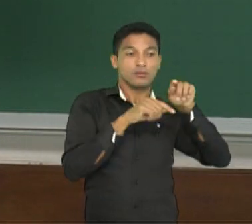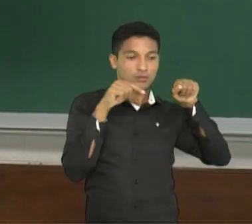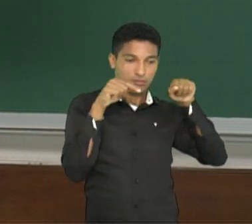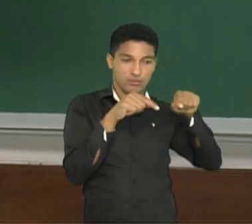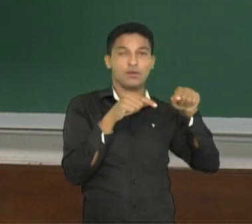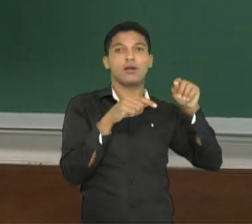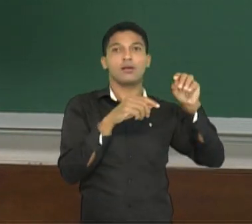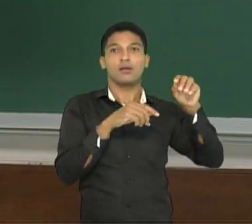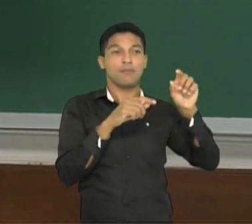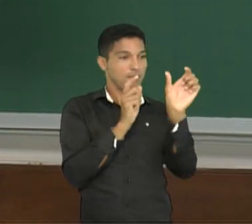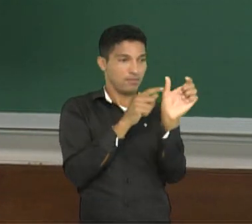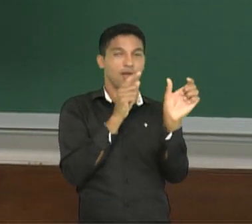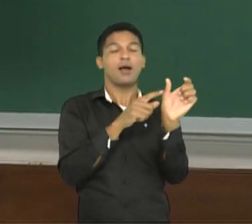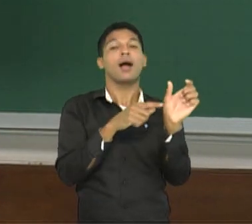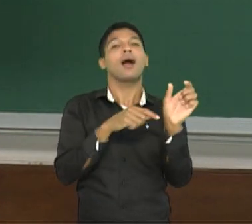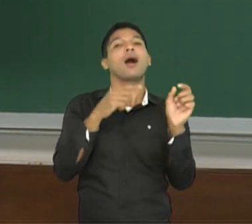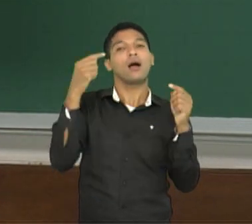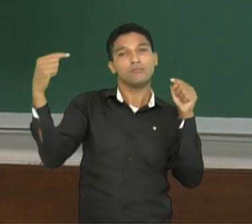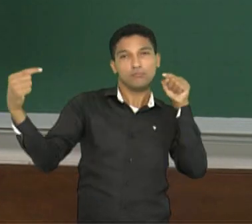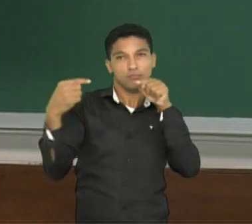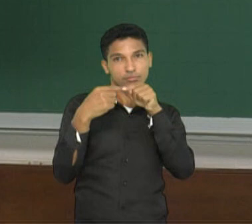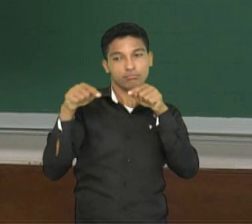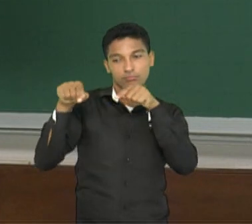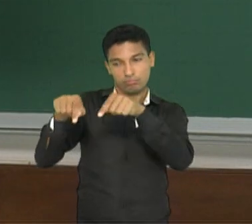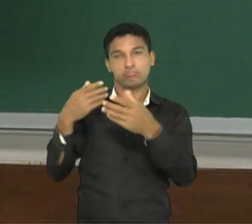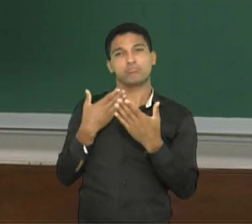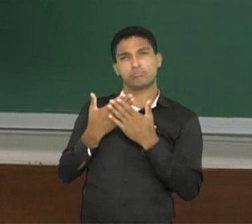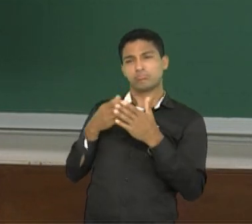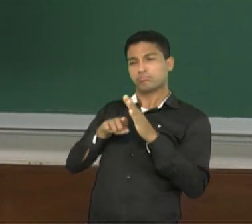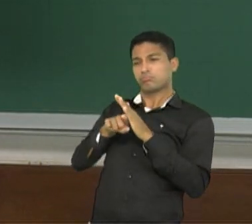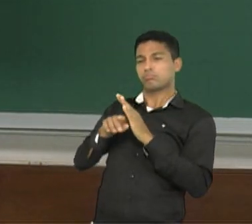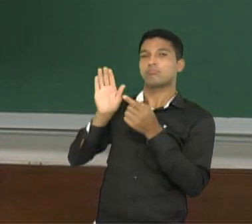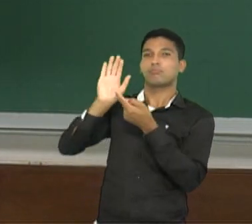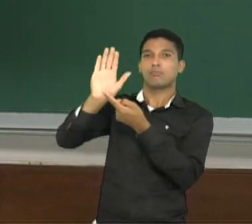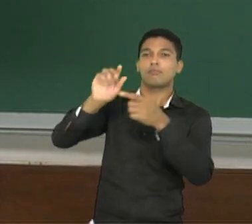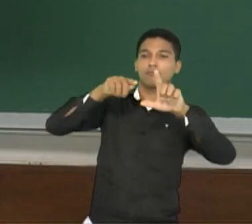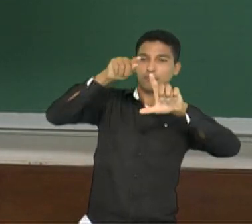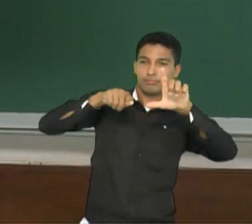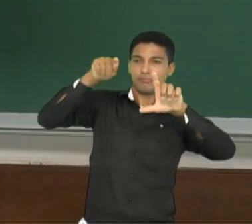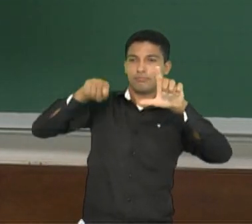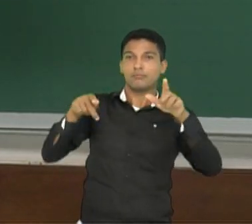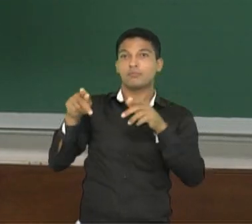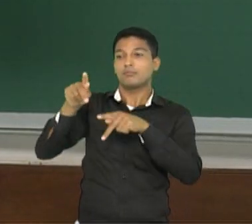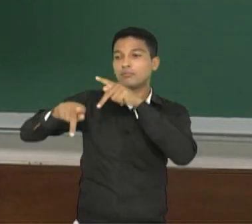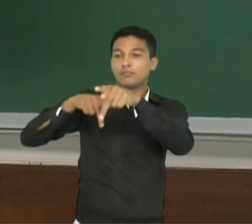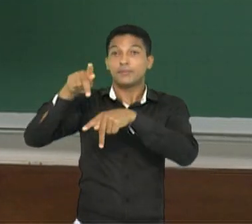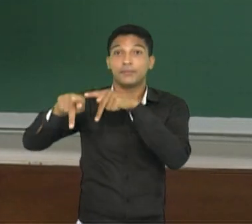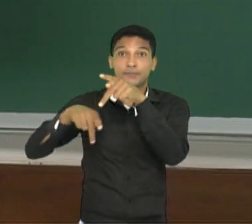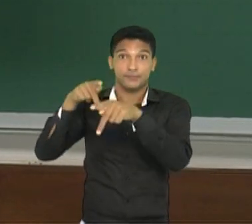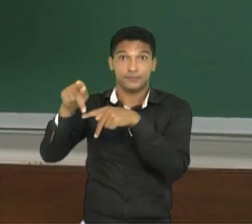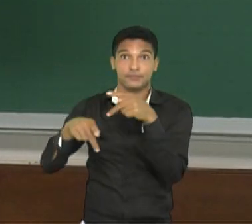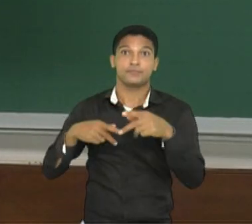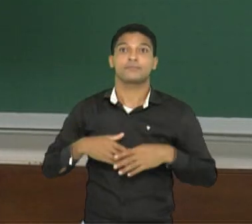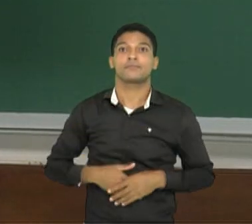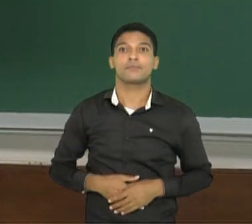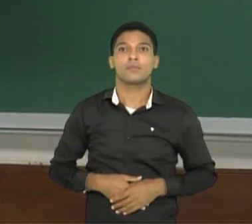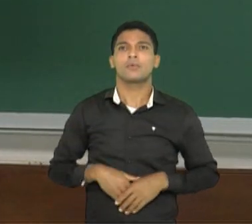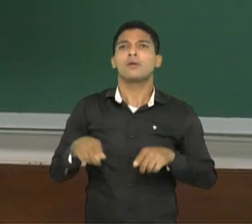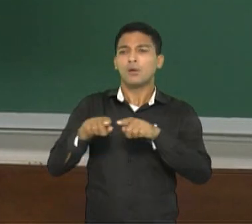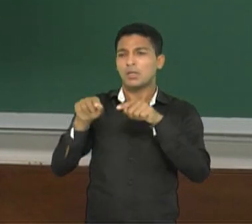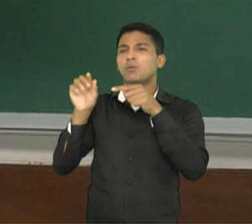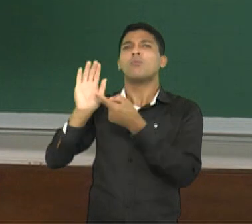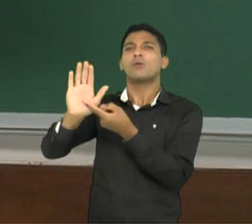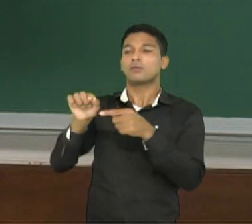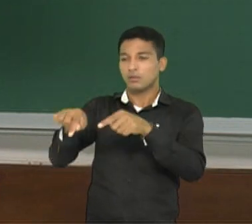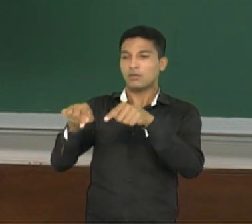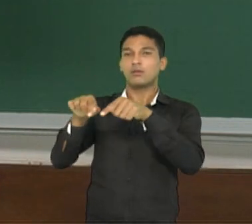à população, ok? E aí vai mostrar ali estatísticas, quantidade da população, qualidade de vida,